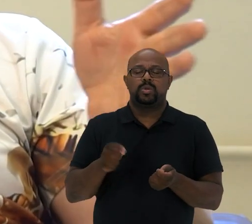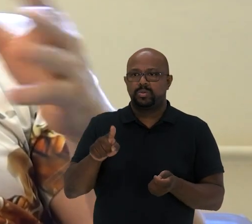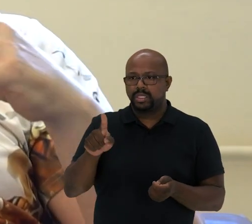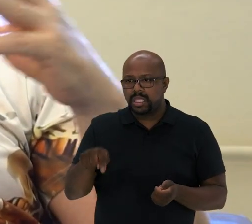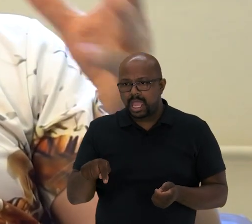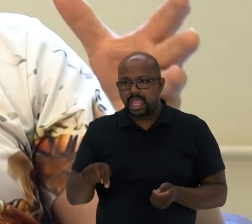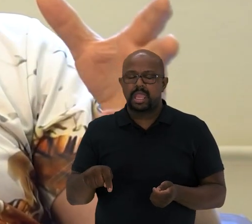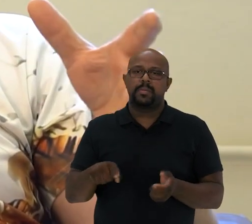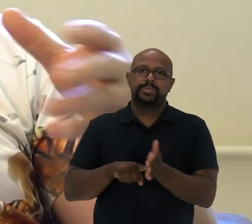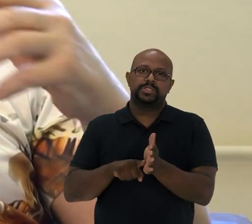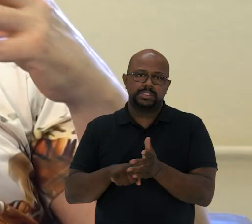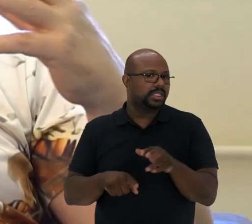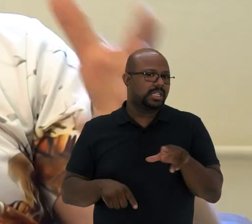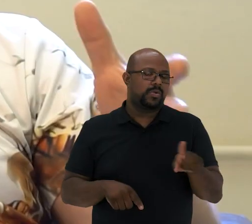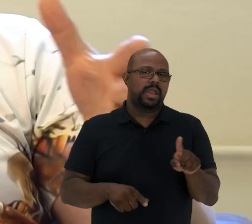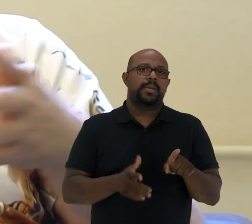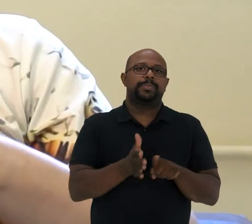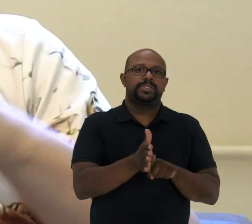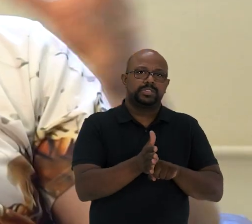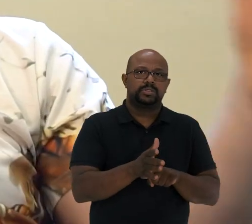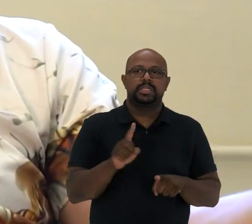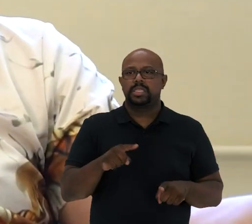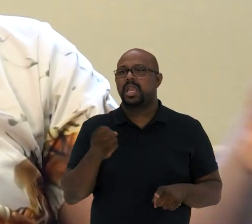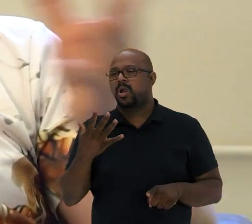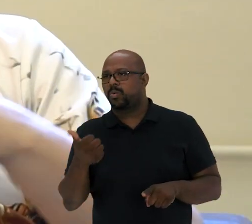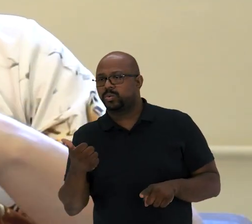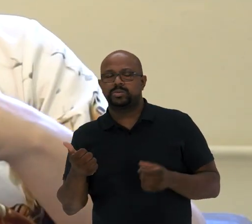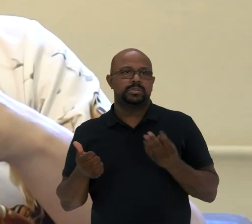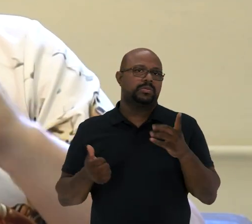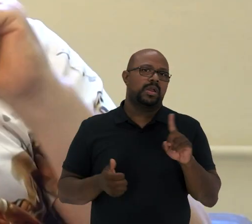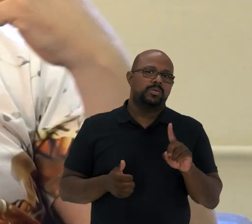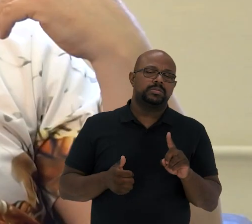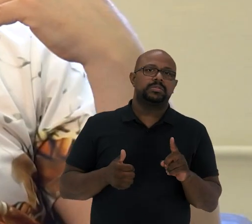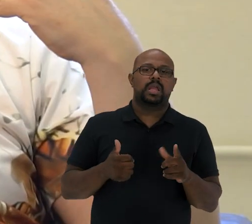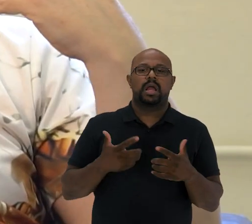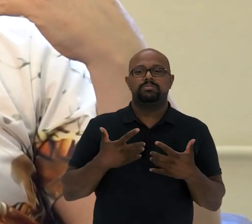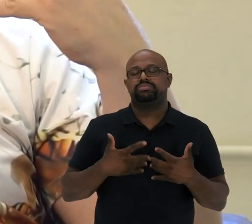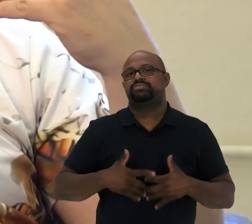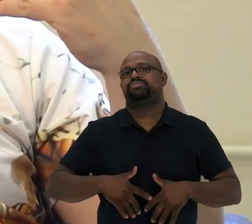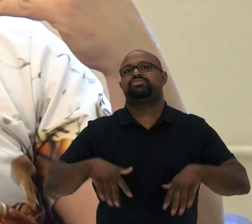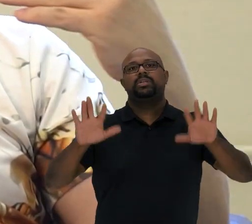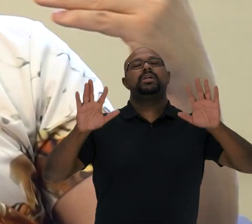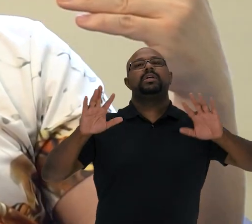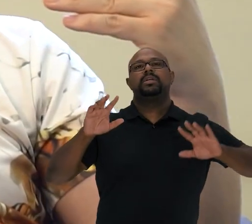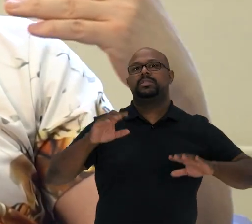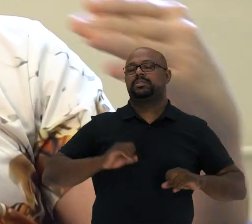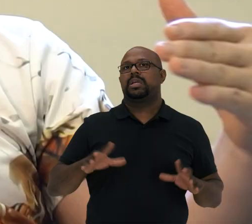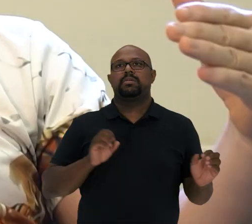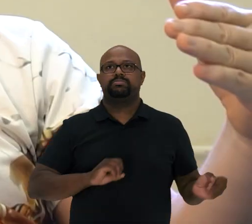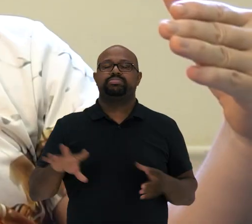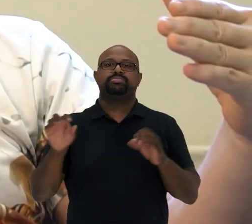controle do que é pesquisa, do que não é pesquisa, do que é útil, o que não é útil. começou a vazar de tudo que é